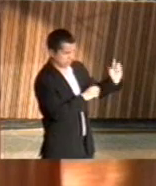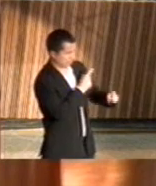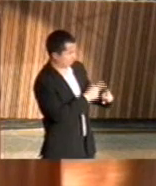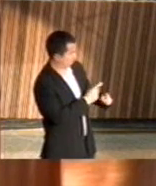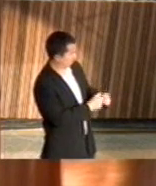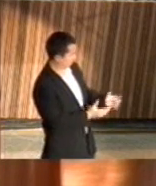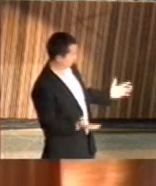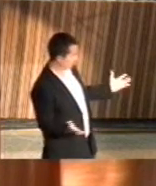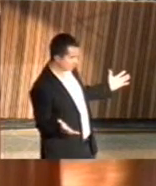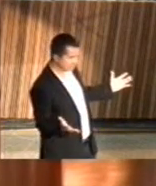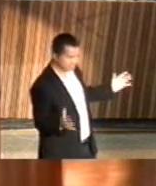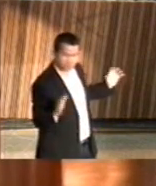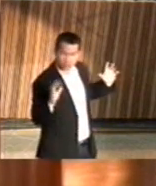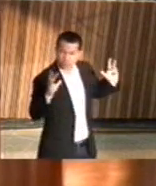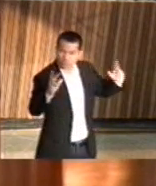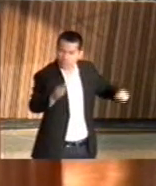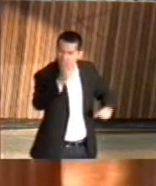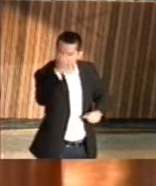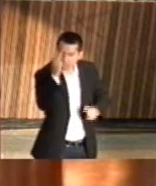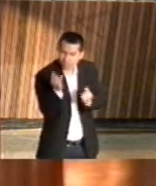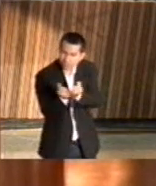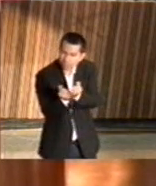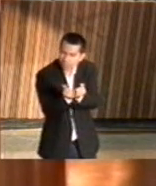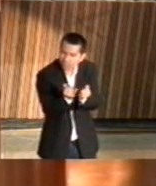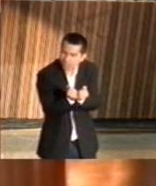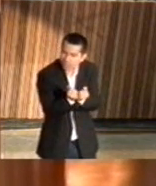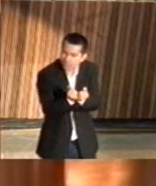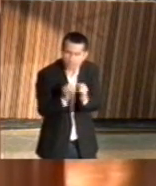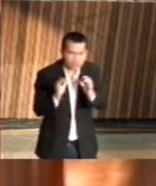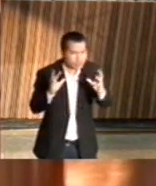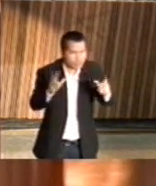envergonhamos o nome do Senhor Jesus nessa terra.